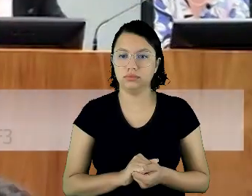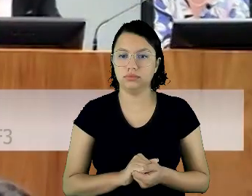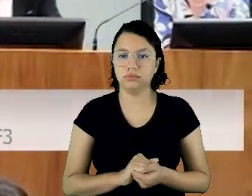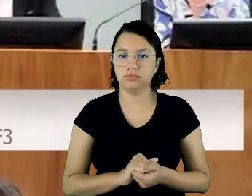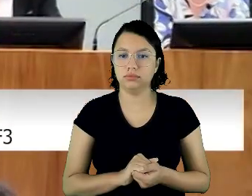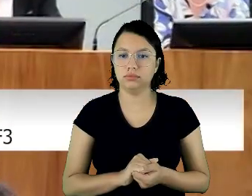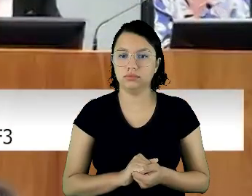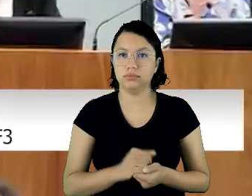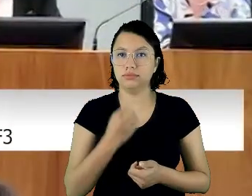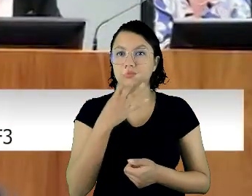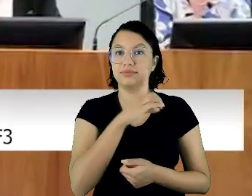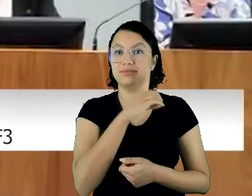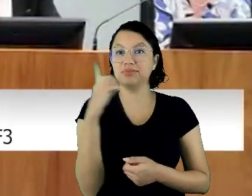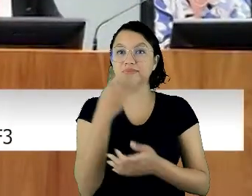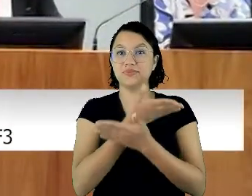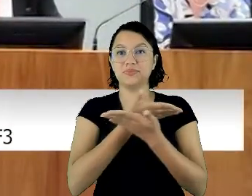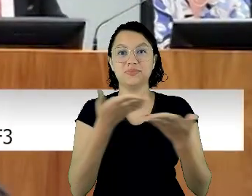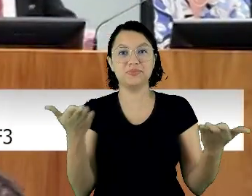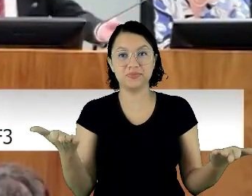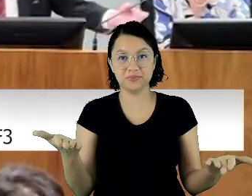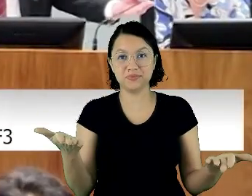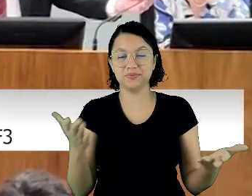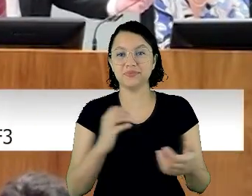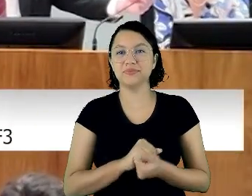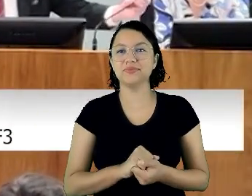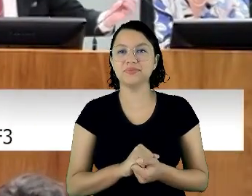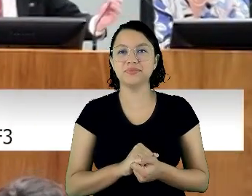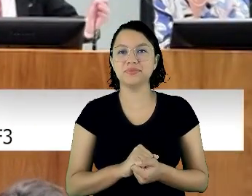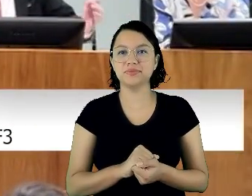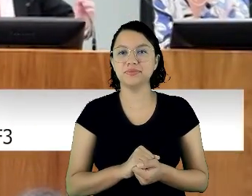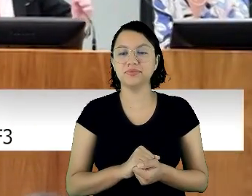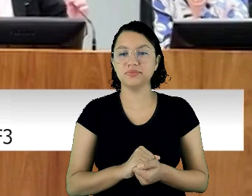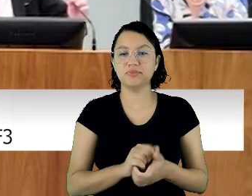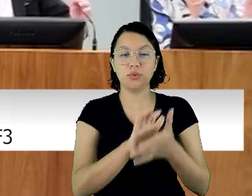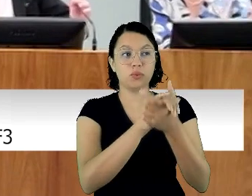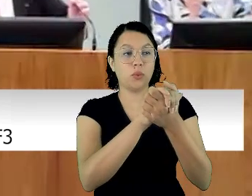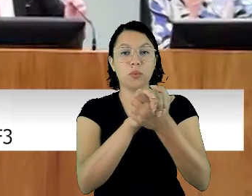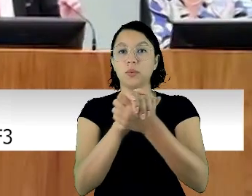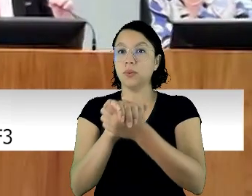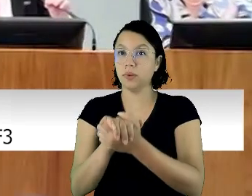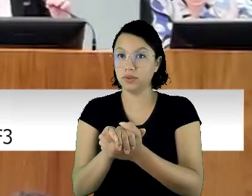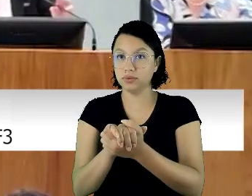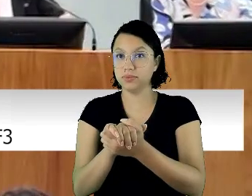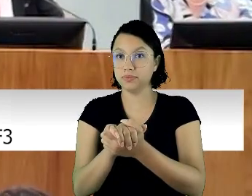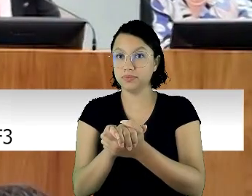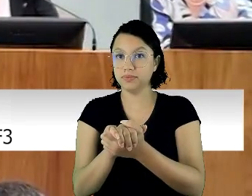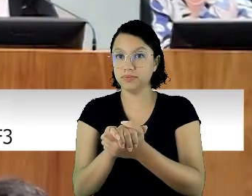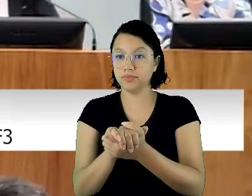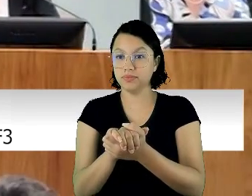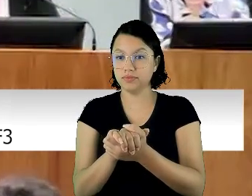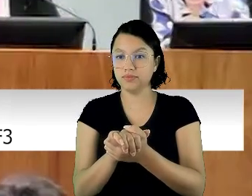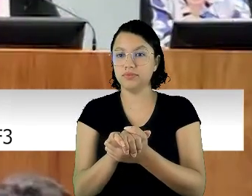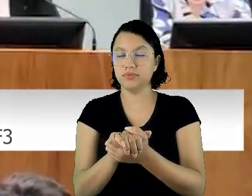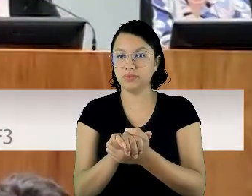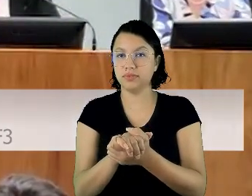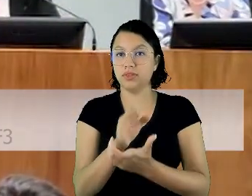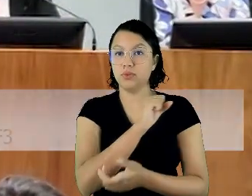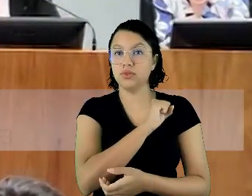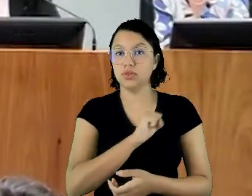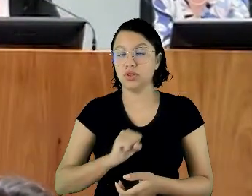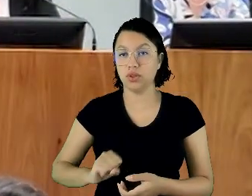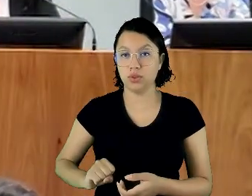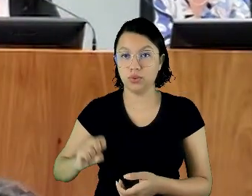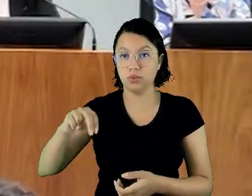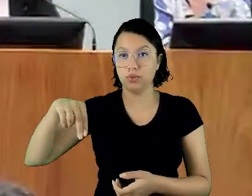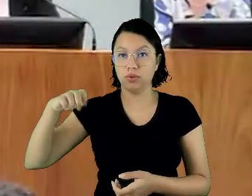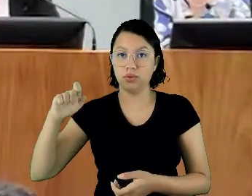Bom dia a todos e todas. Cumprimento o senador Nelson Trade, que hoje nos dá